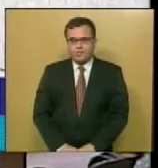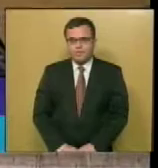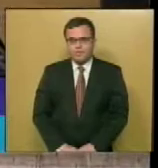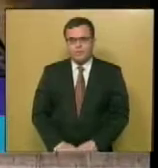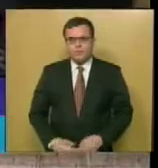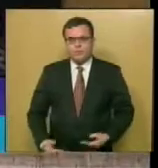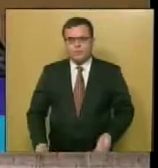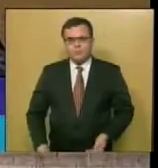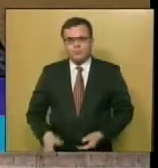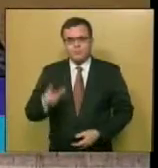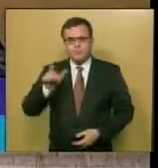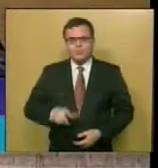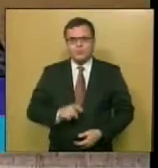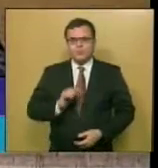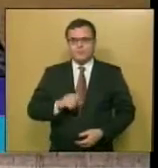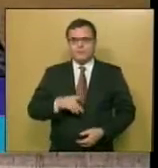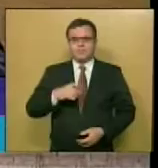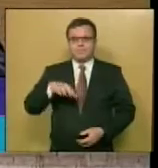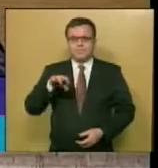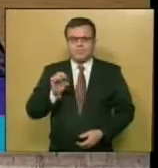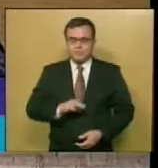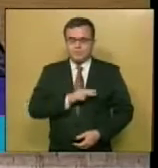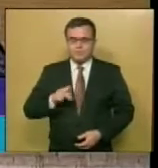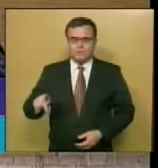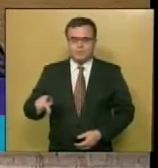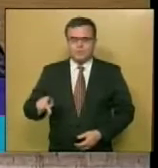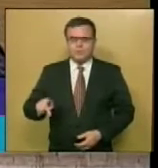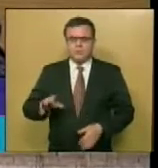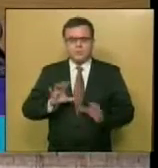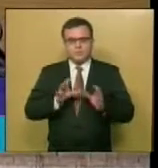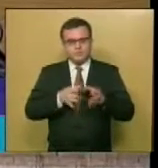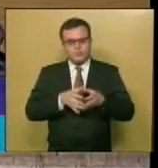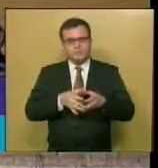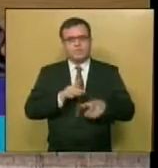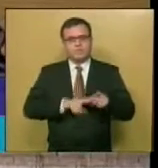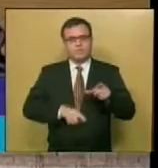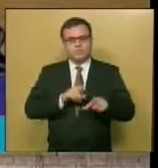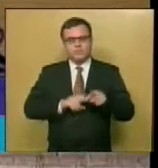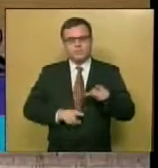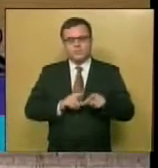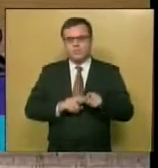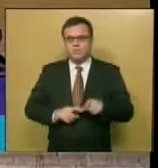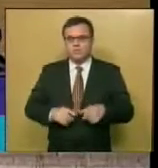Doutor José Anderson Nascimento, presidente da Academia Sergipana de Letras.